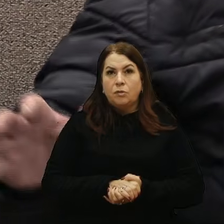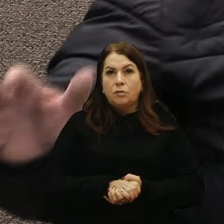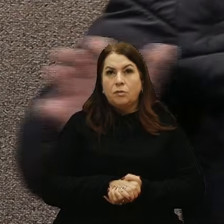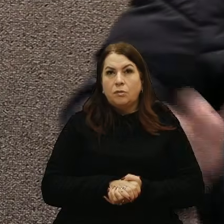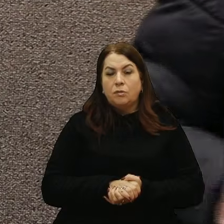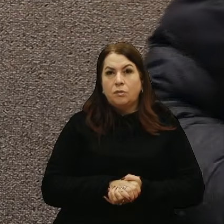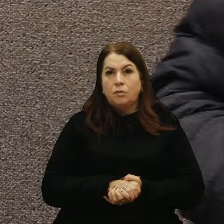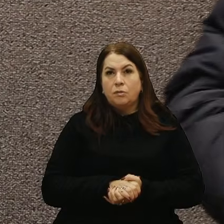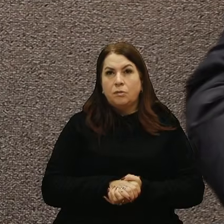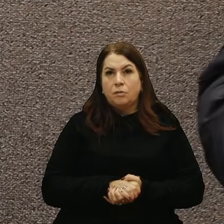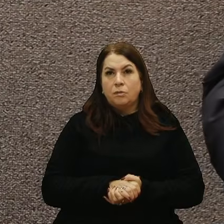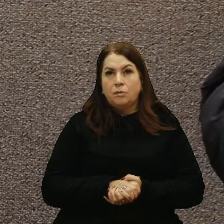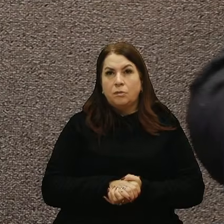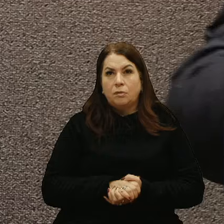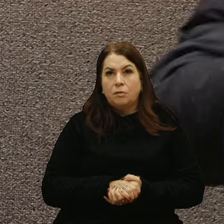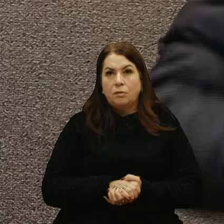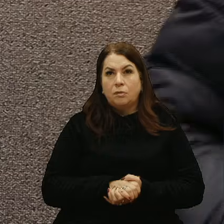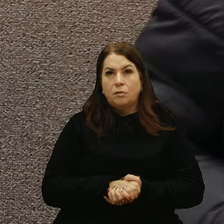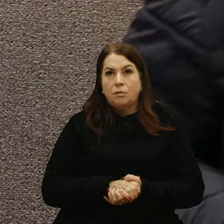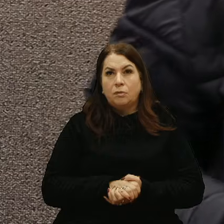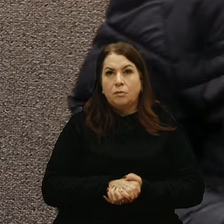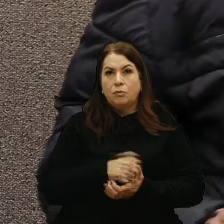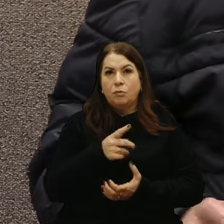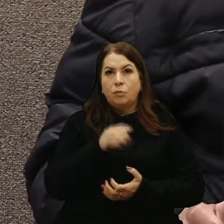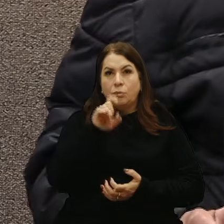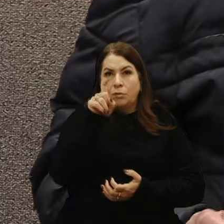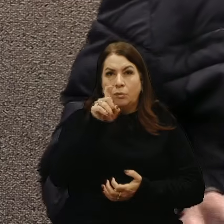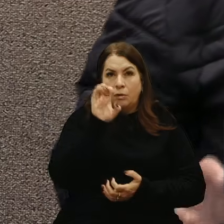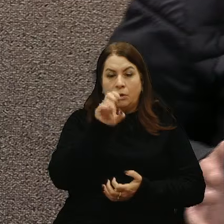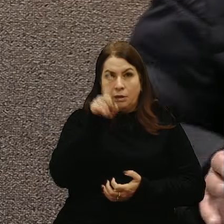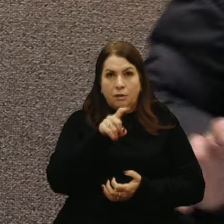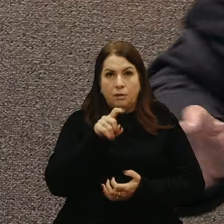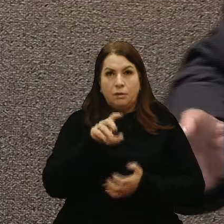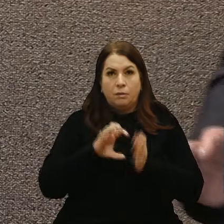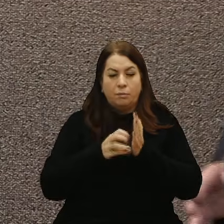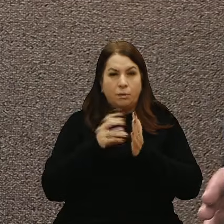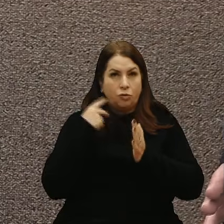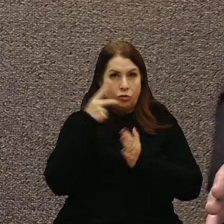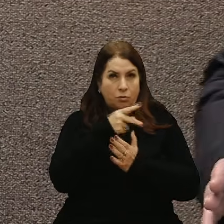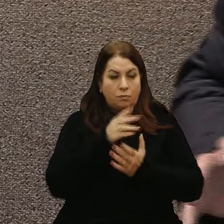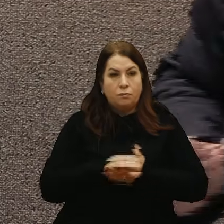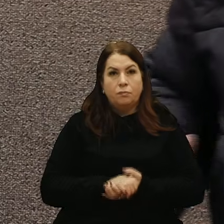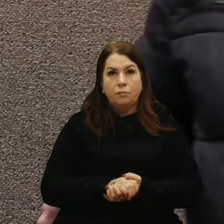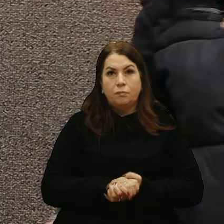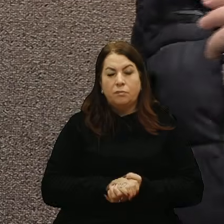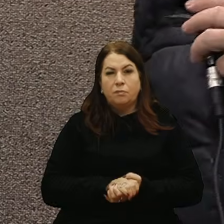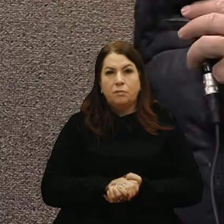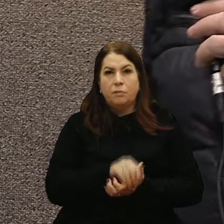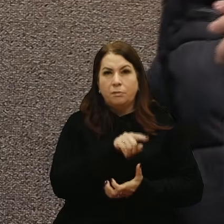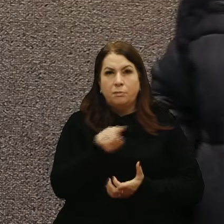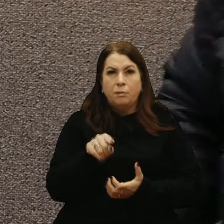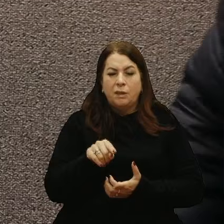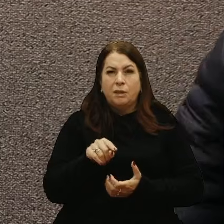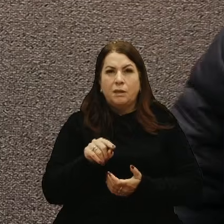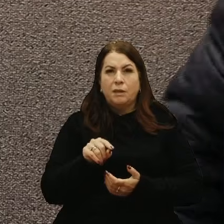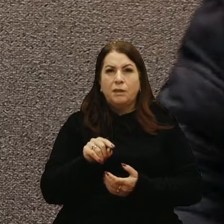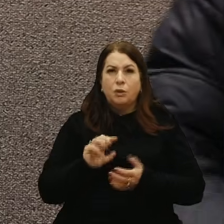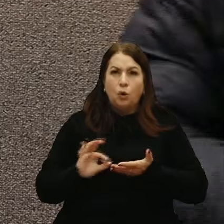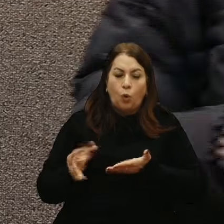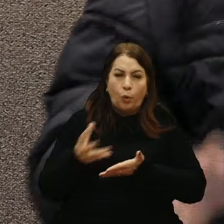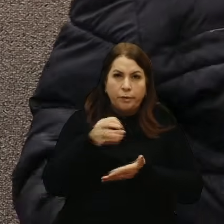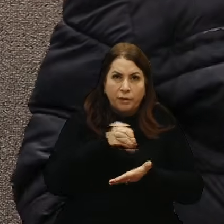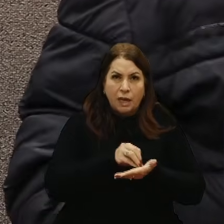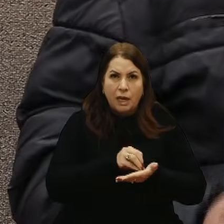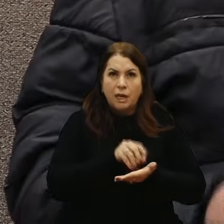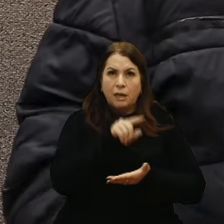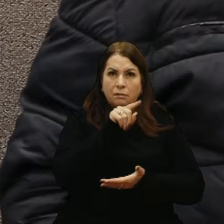Bom, era do seu ex-partido. Tá? E aí é o seguinte, porque Codeca, porque não sei o